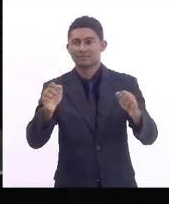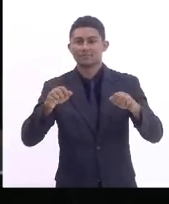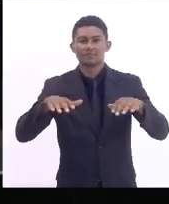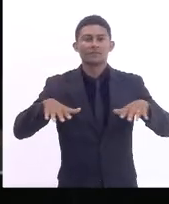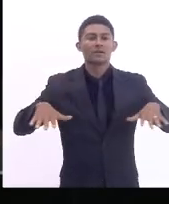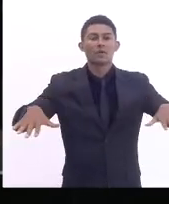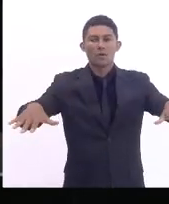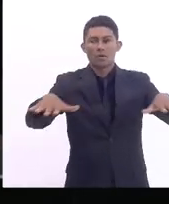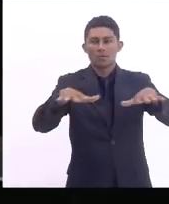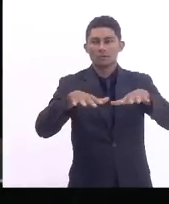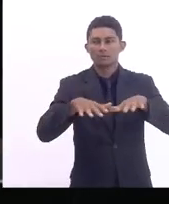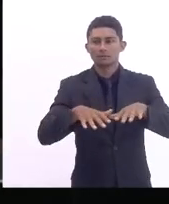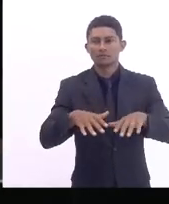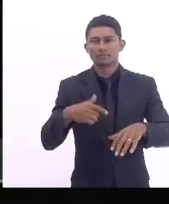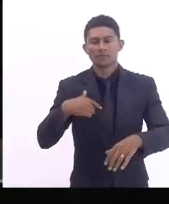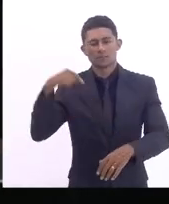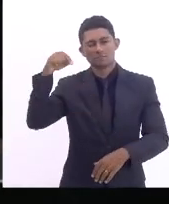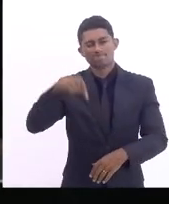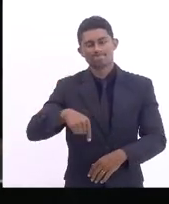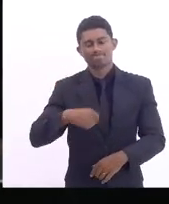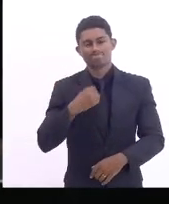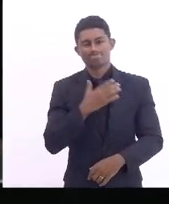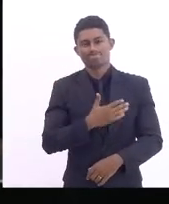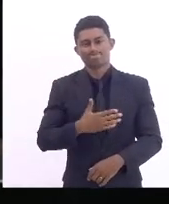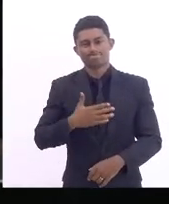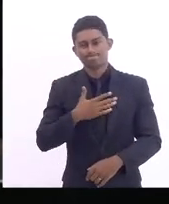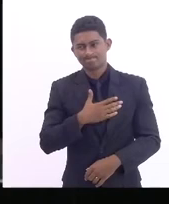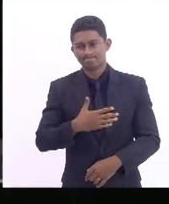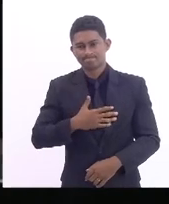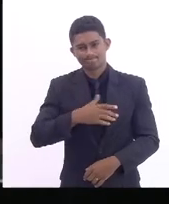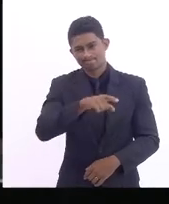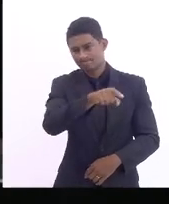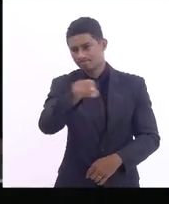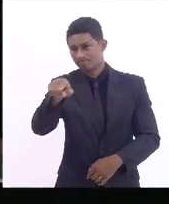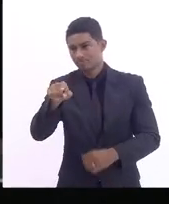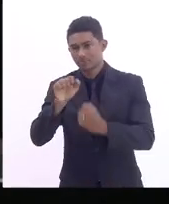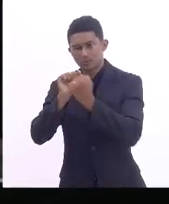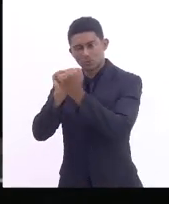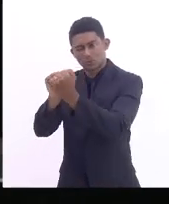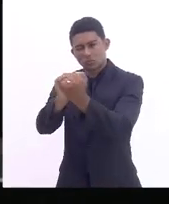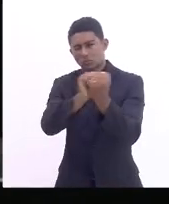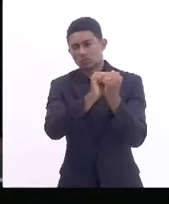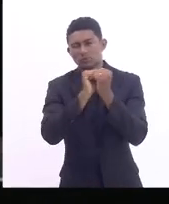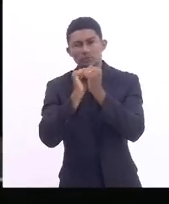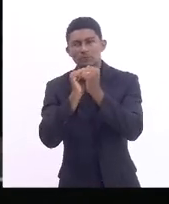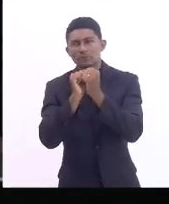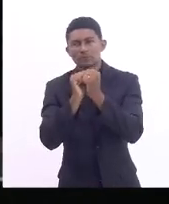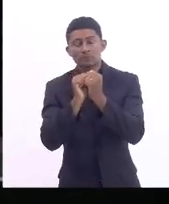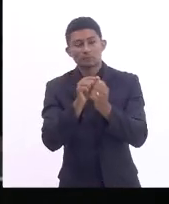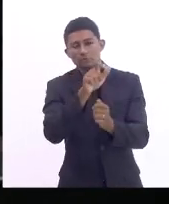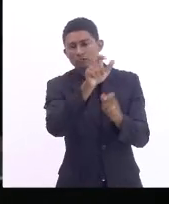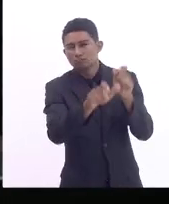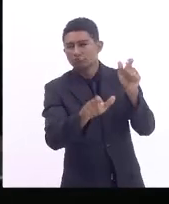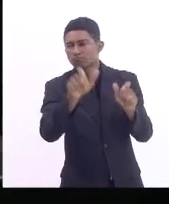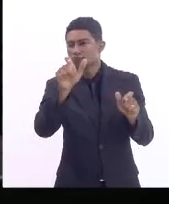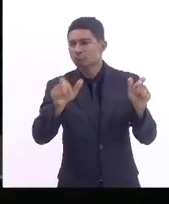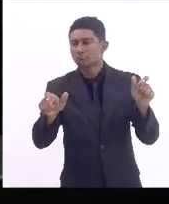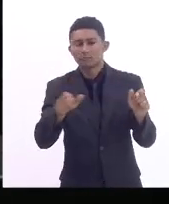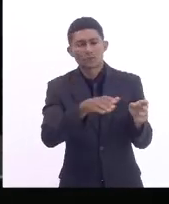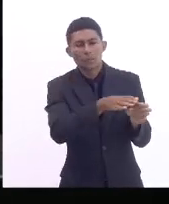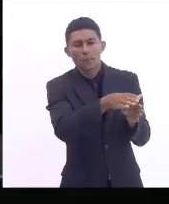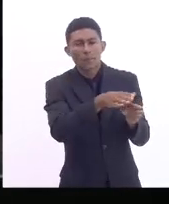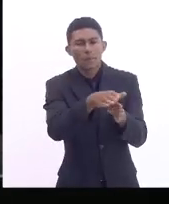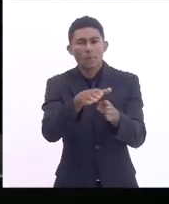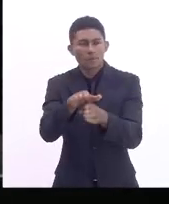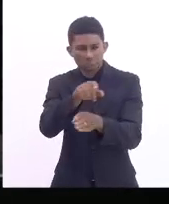um grande prazer estar aqui com vocês nesse momento né primeiro cumprimentar cada como você ler o Regional